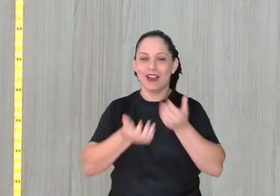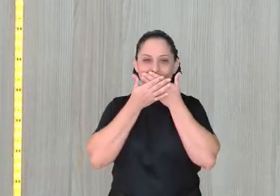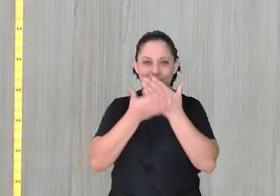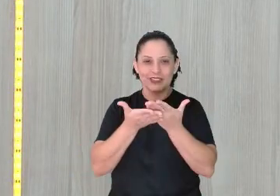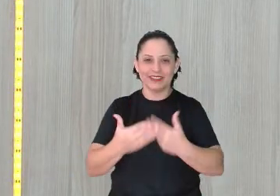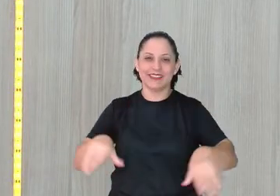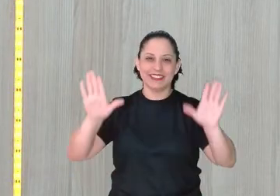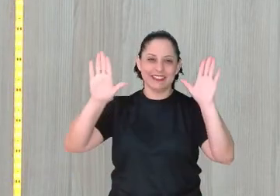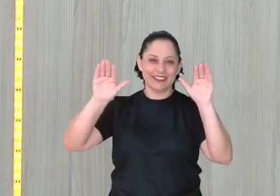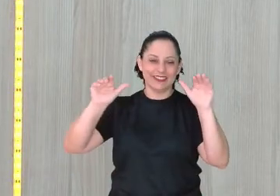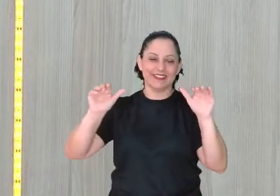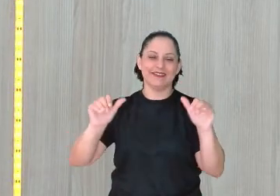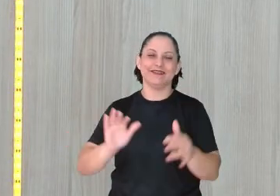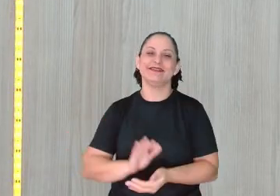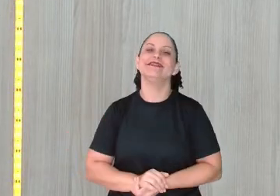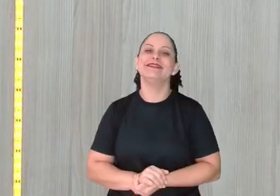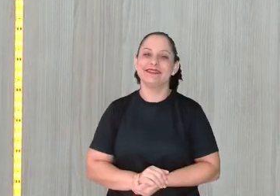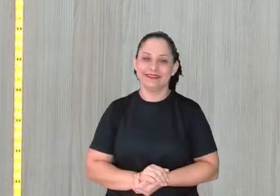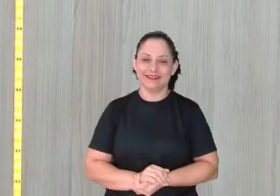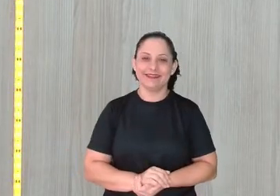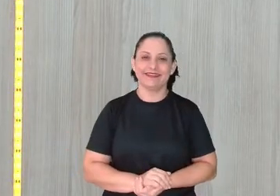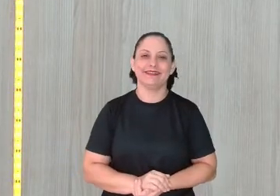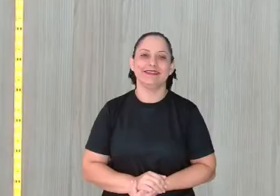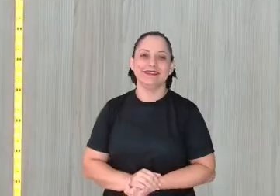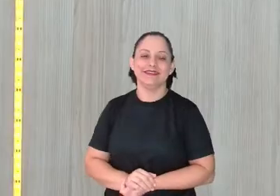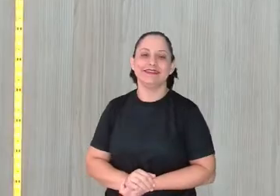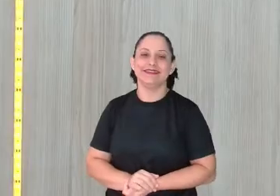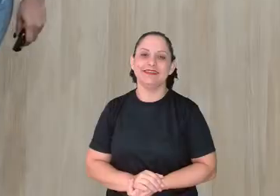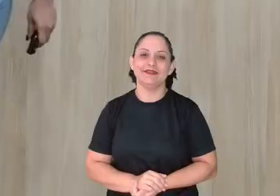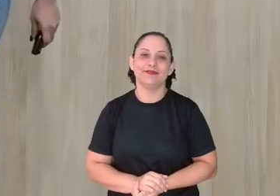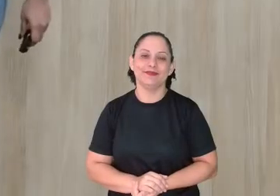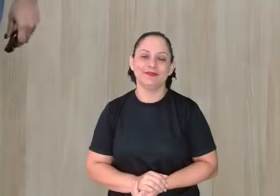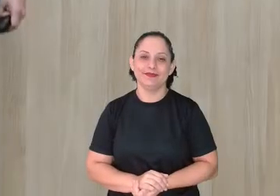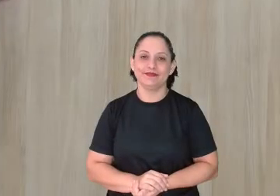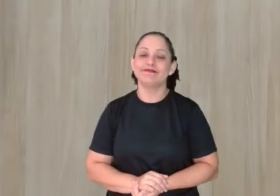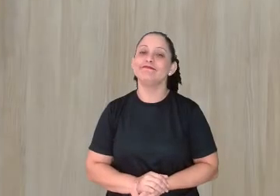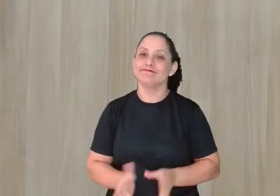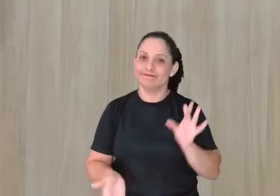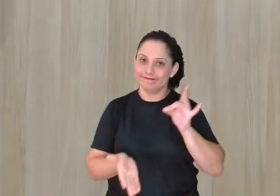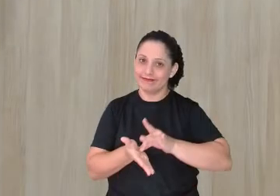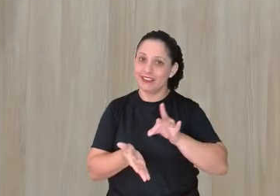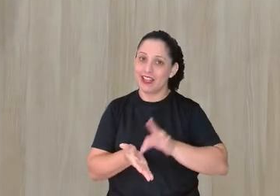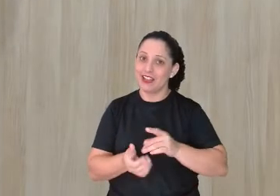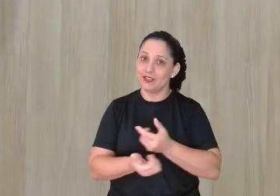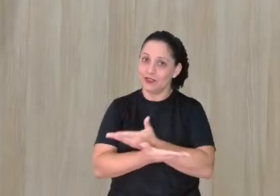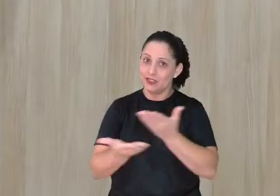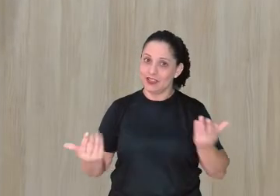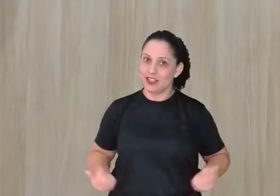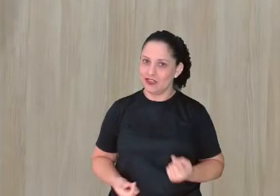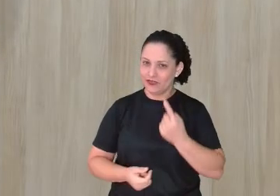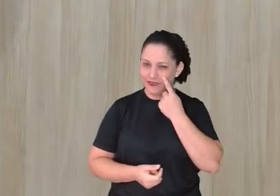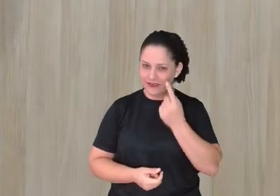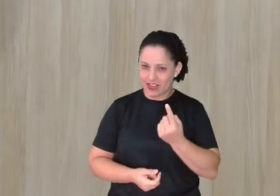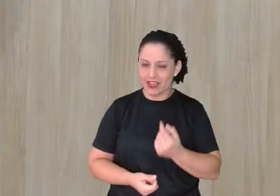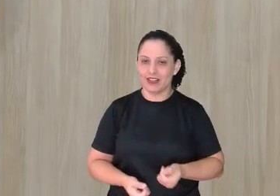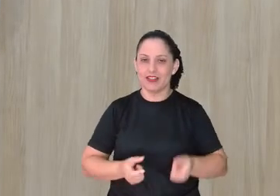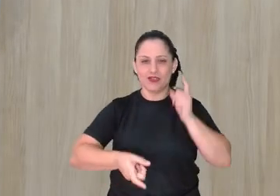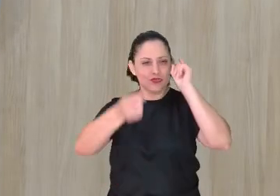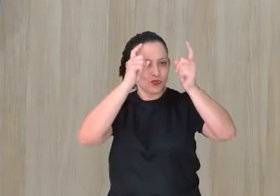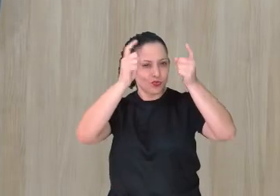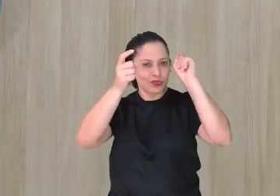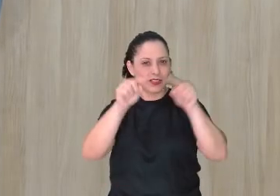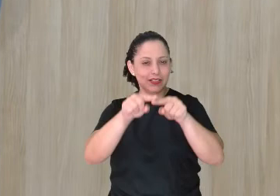beijo e até a próxima aula. Tchau, tchau. Pois é, gente, então discuta isso lá na sala de vocês,